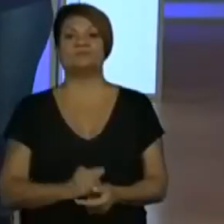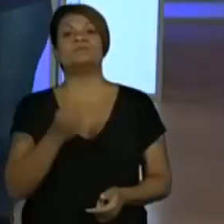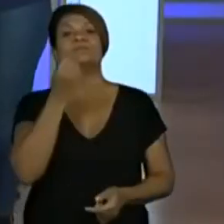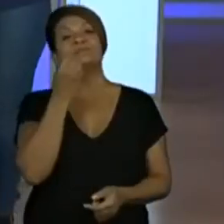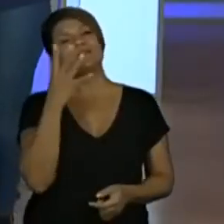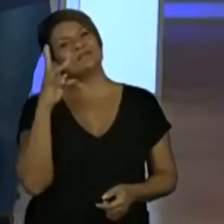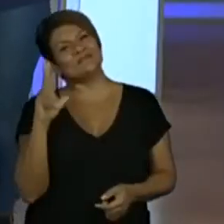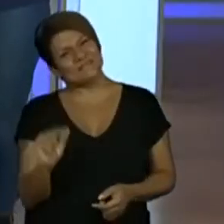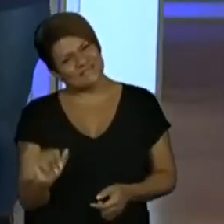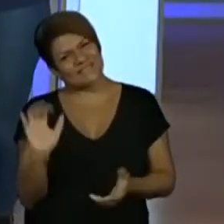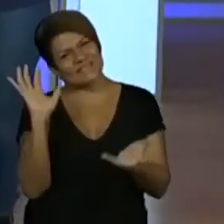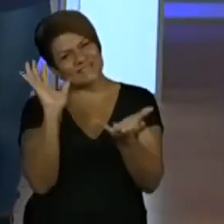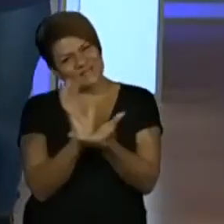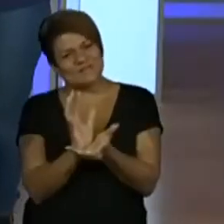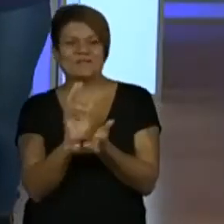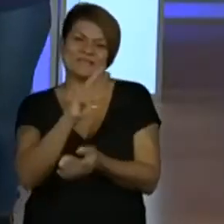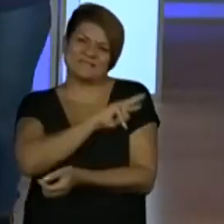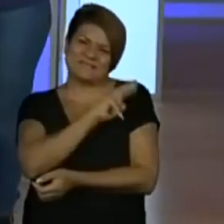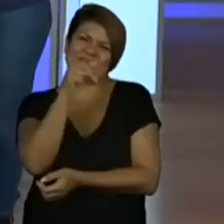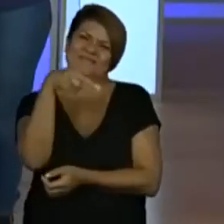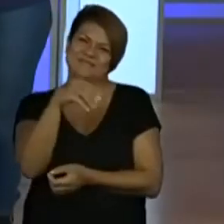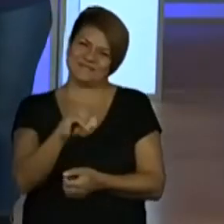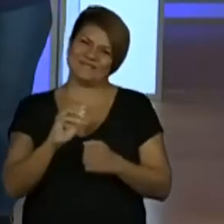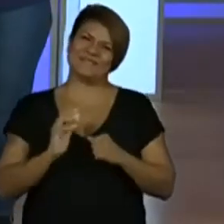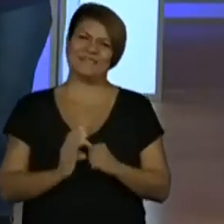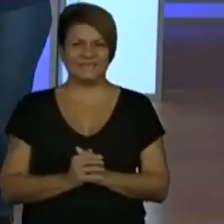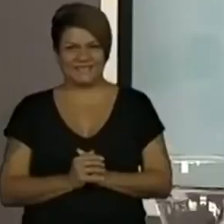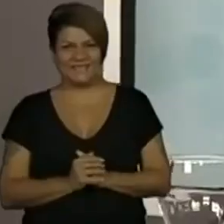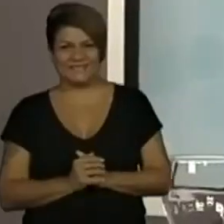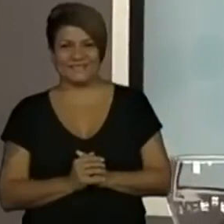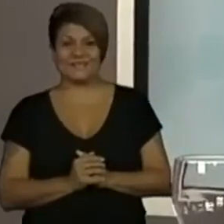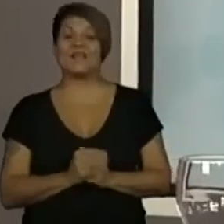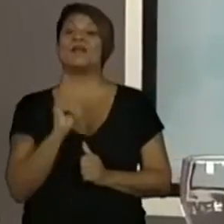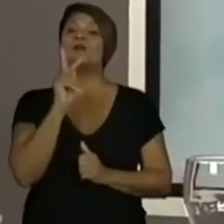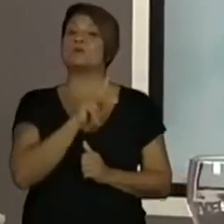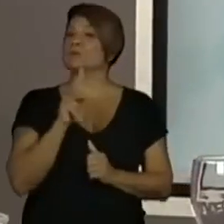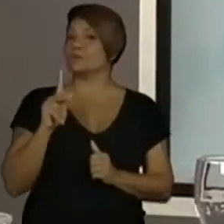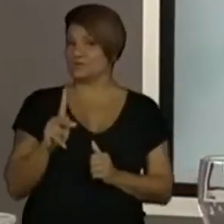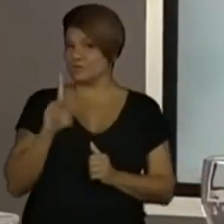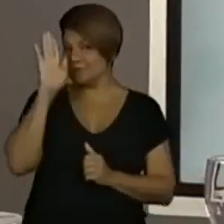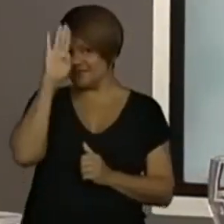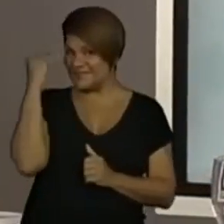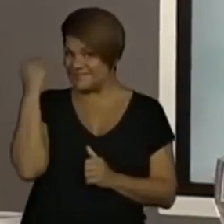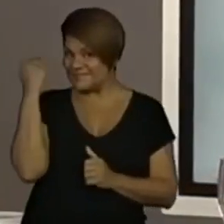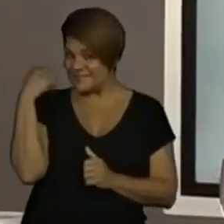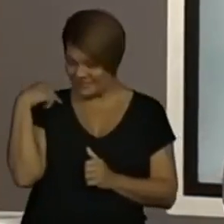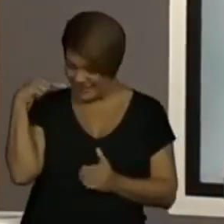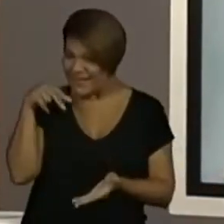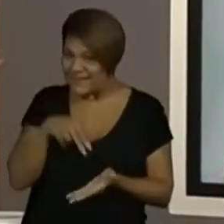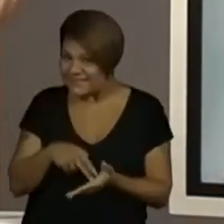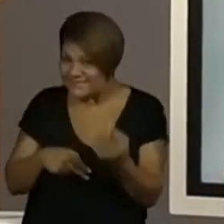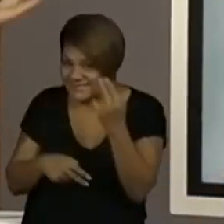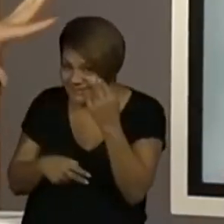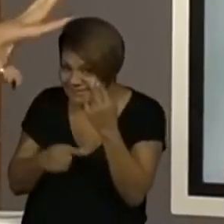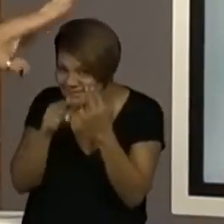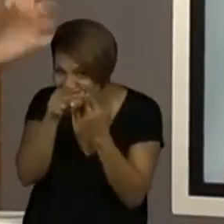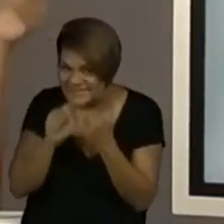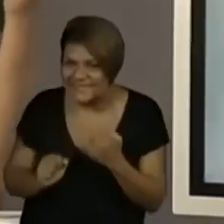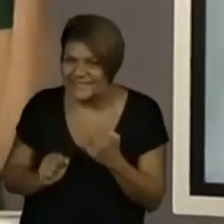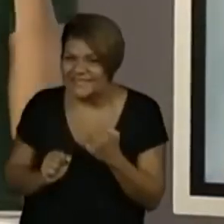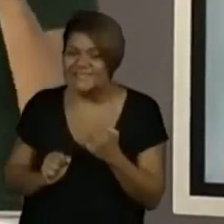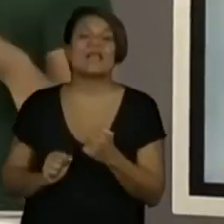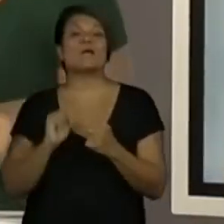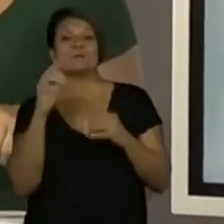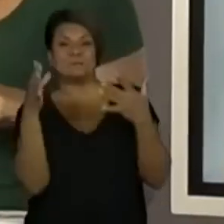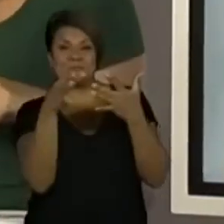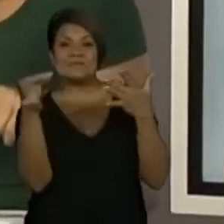Oi bom dia Turminha do 2º ano professora Regiane aqui com vocês hoje a gente vai